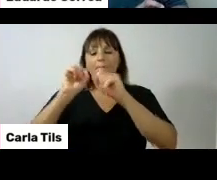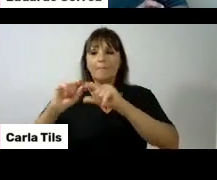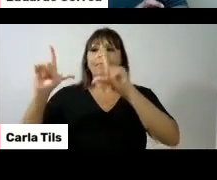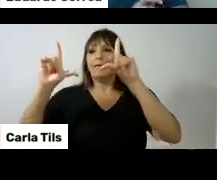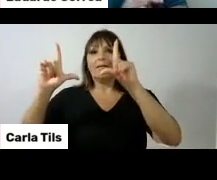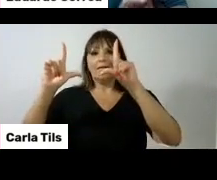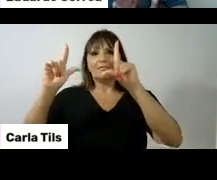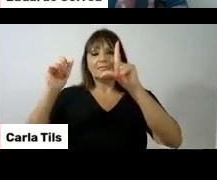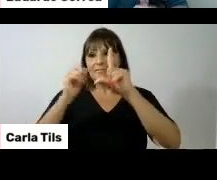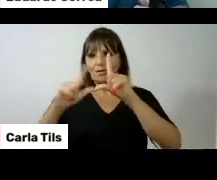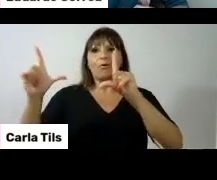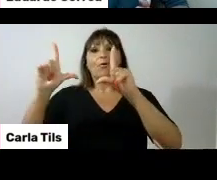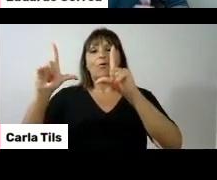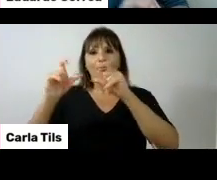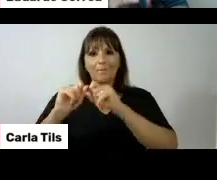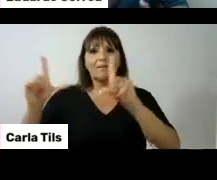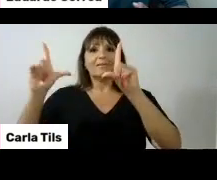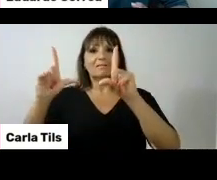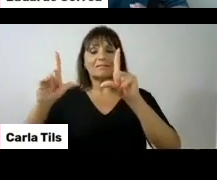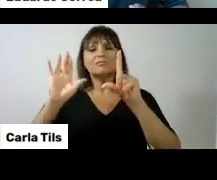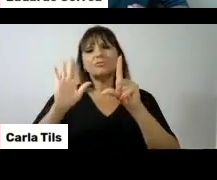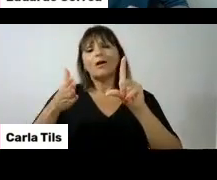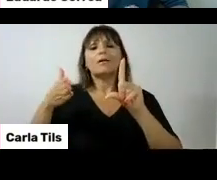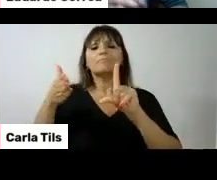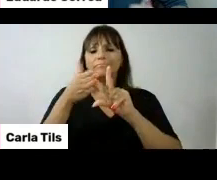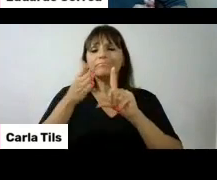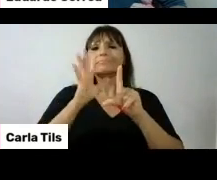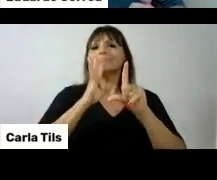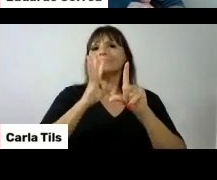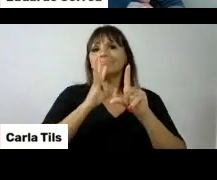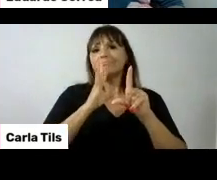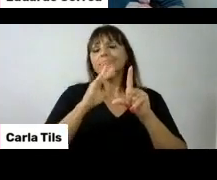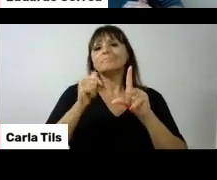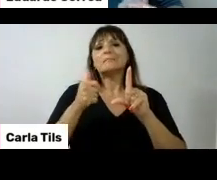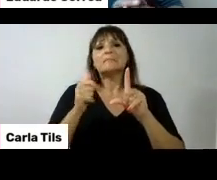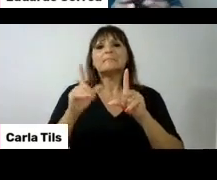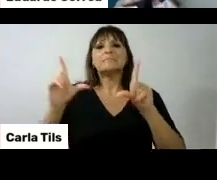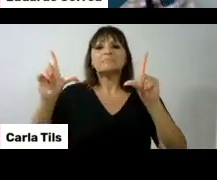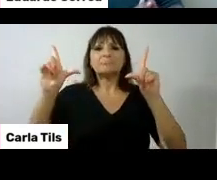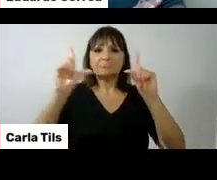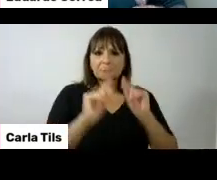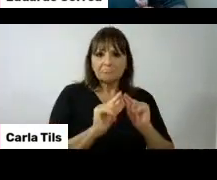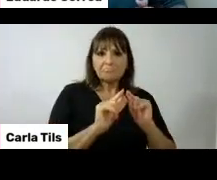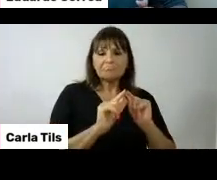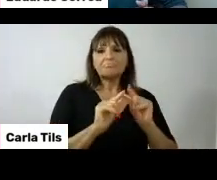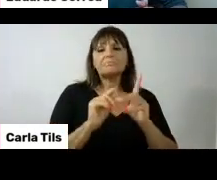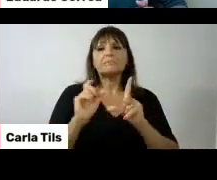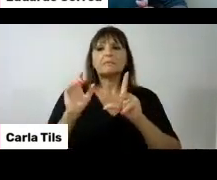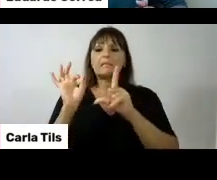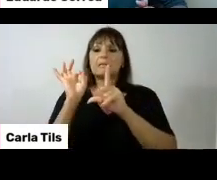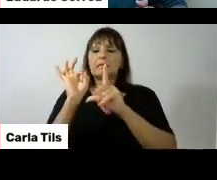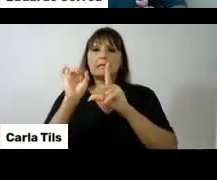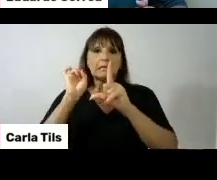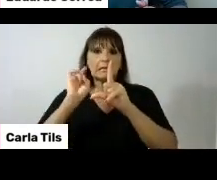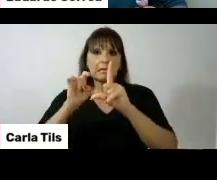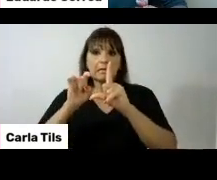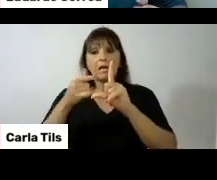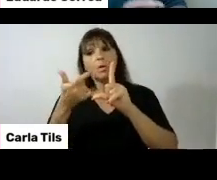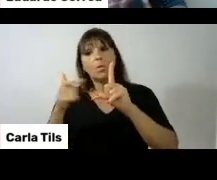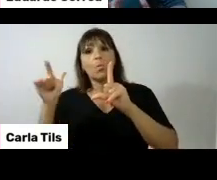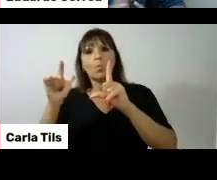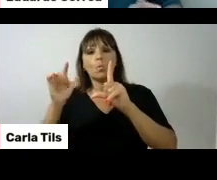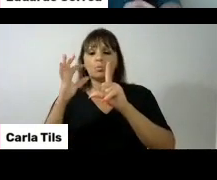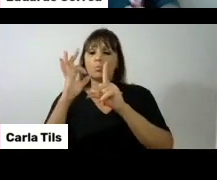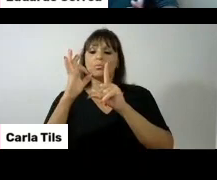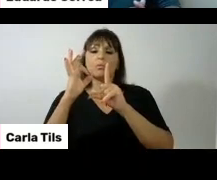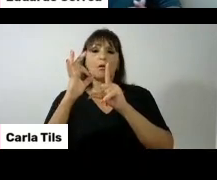segunda forma. Você já percorreu aquele caminho, você sabe que você precisa fechar uma janela, você precisa clicar em outro determinado botão, e